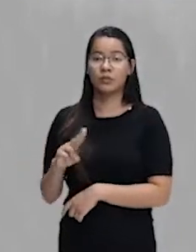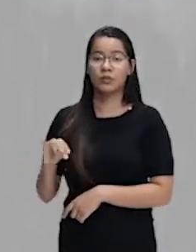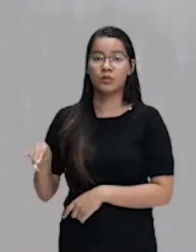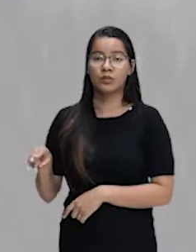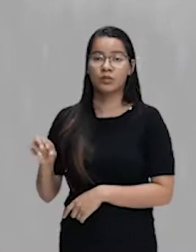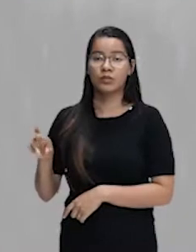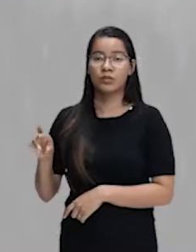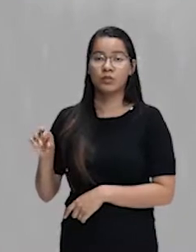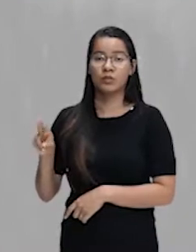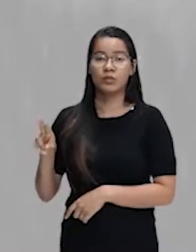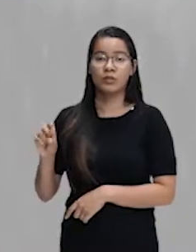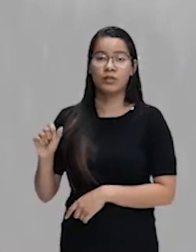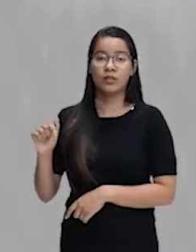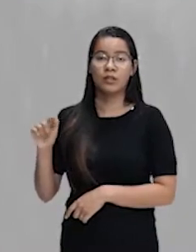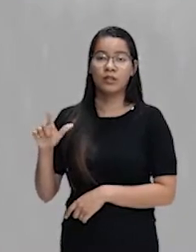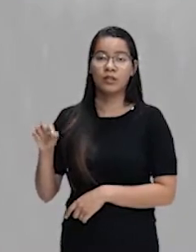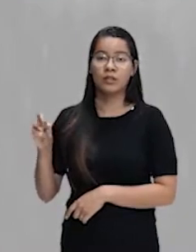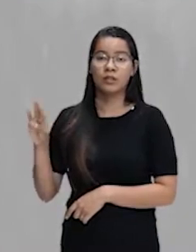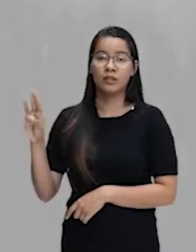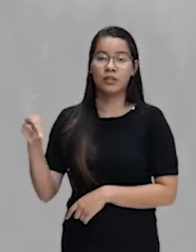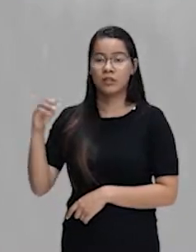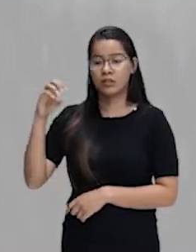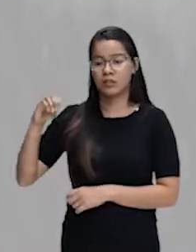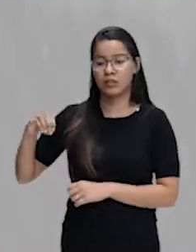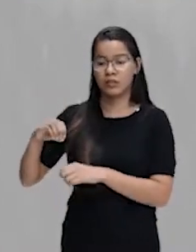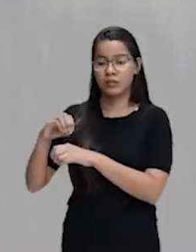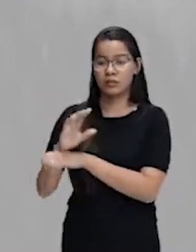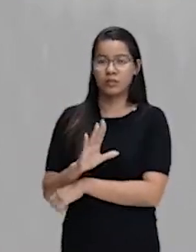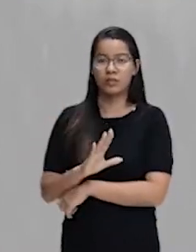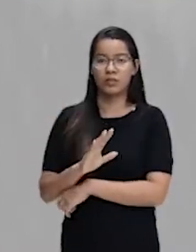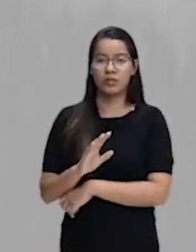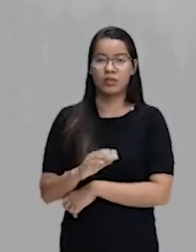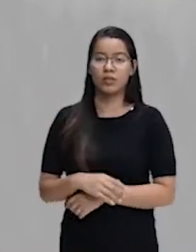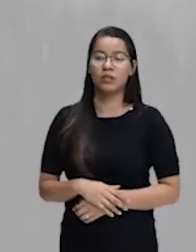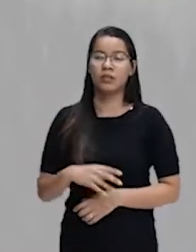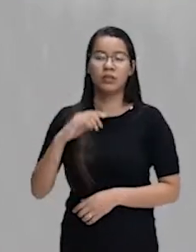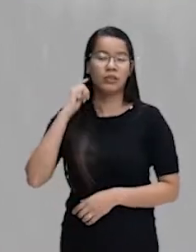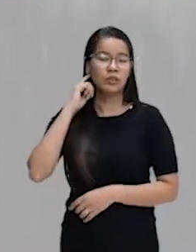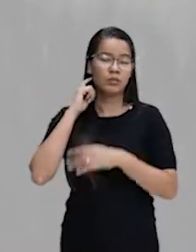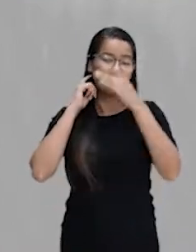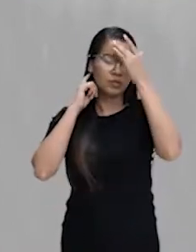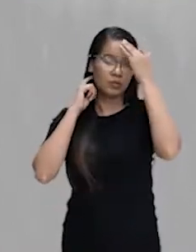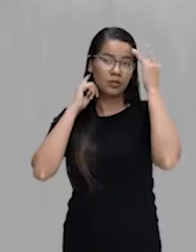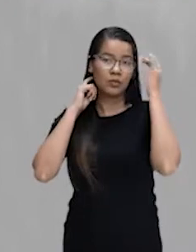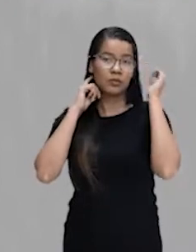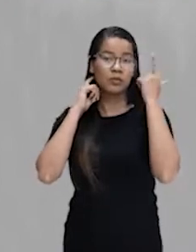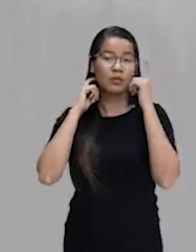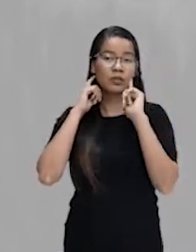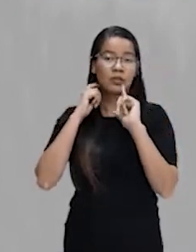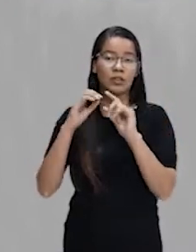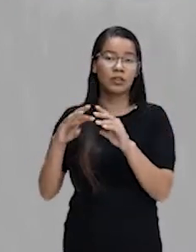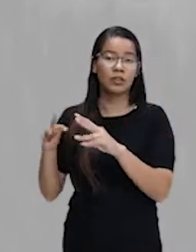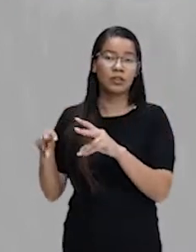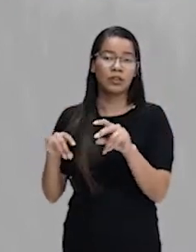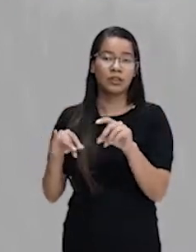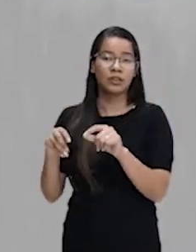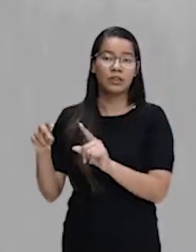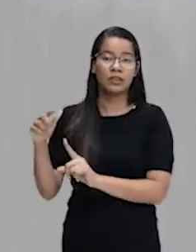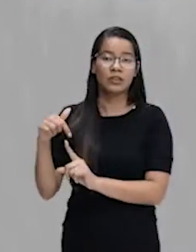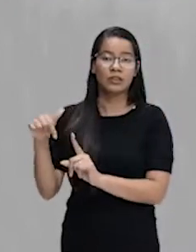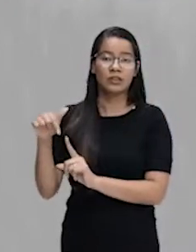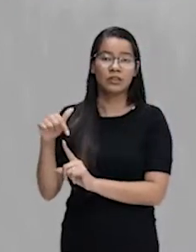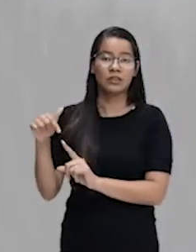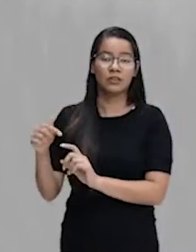os muçulmanos, os islâmicos, e ocupar o que para os cristãos seria uma espécie de terra santa, assim como também era para